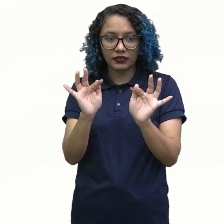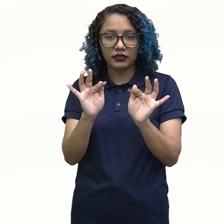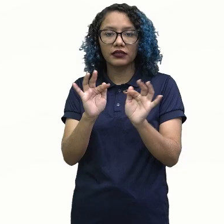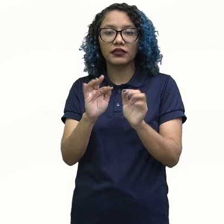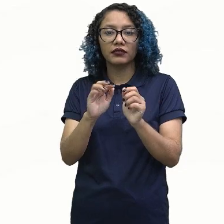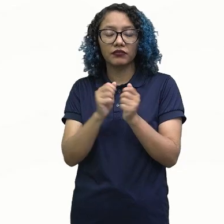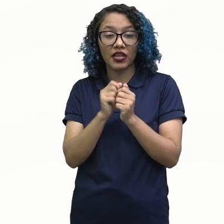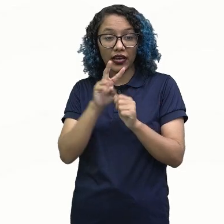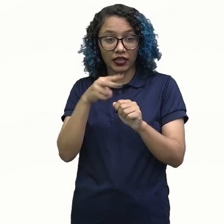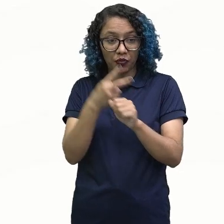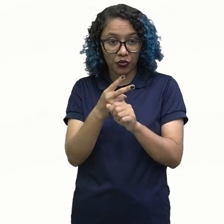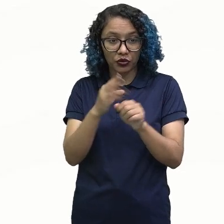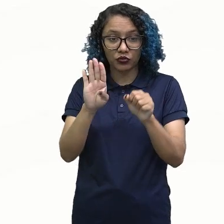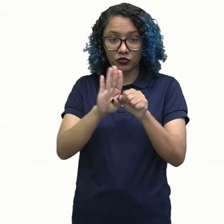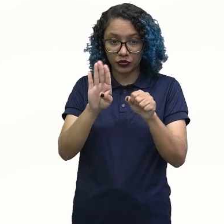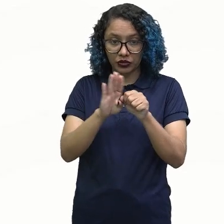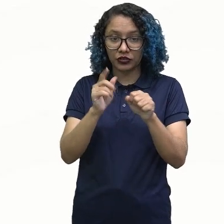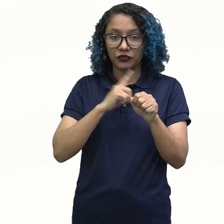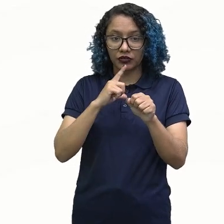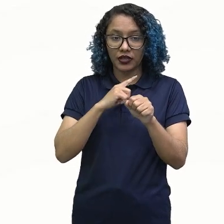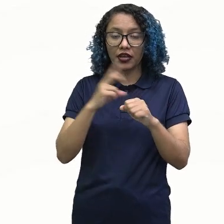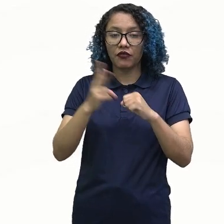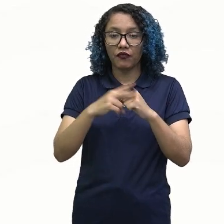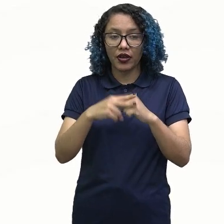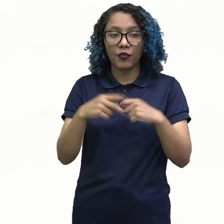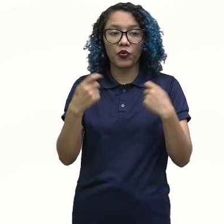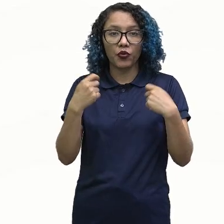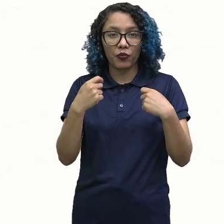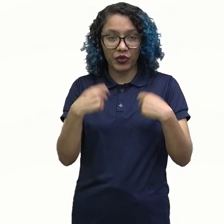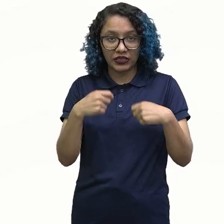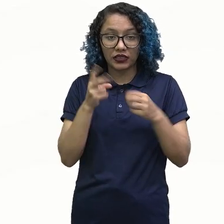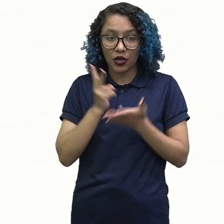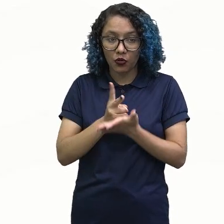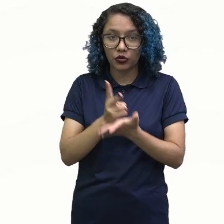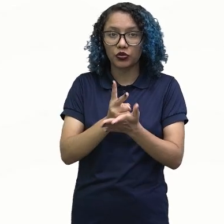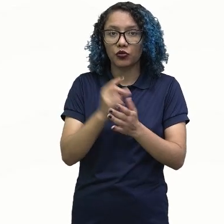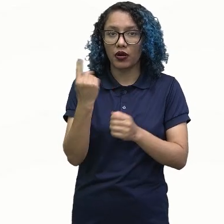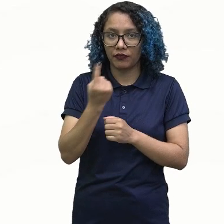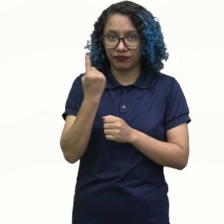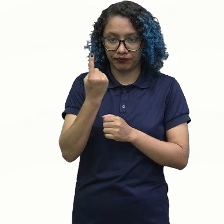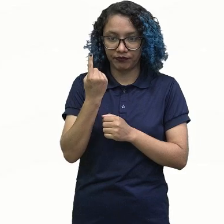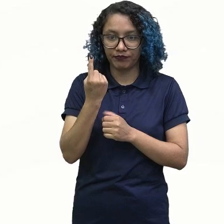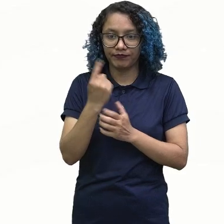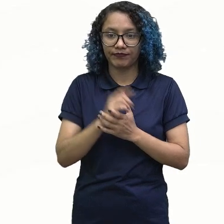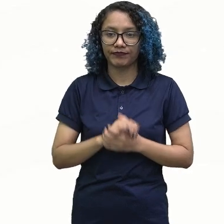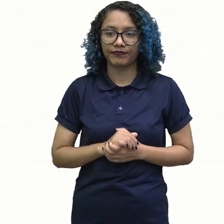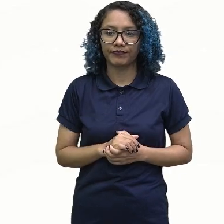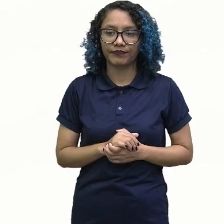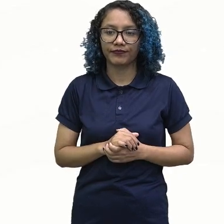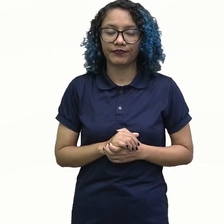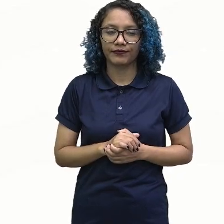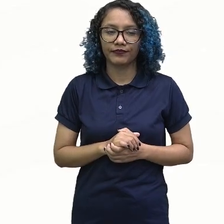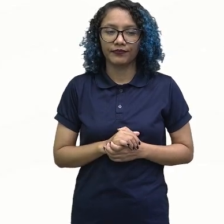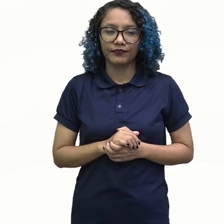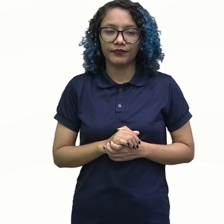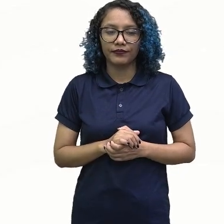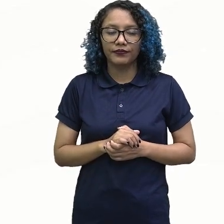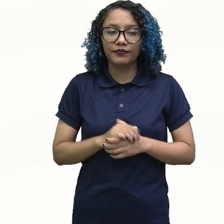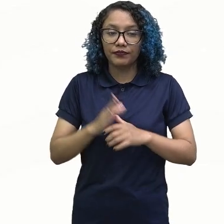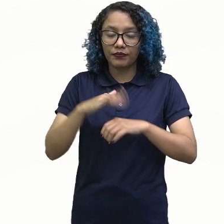o verbo deve permanecer no quê? No singular, tá? Então, atenção aí, ó. Mais de um